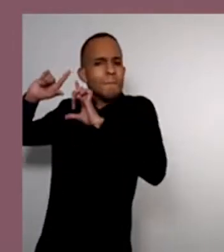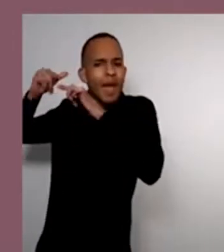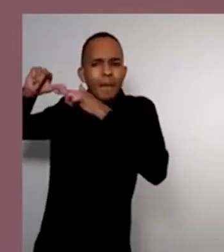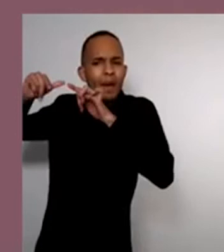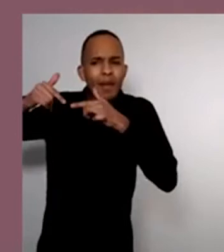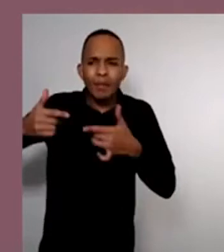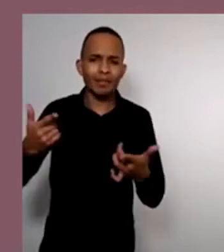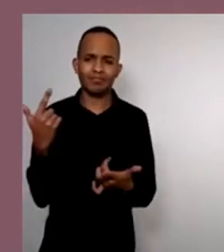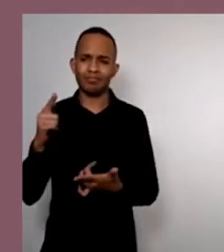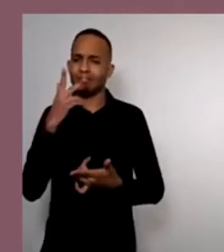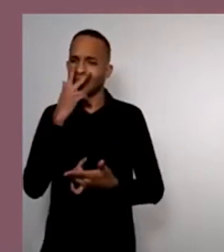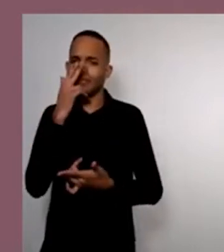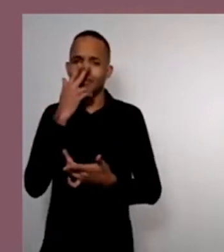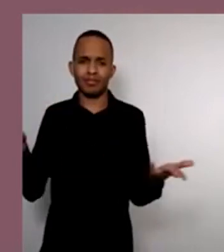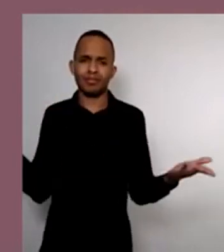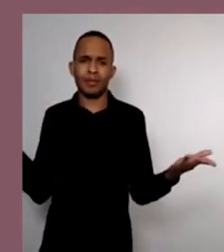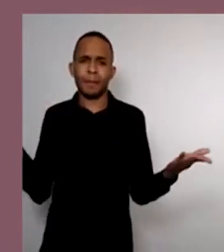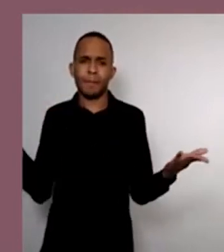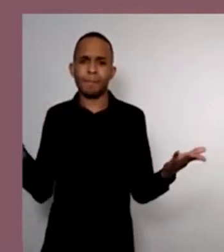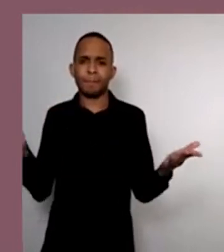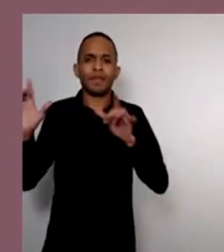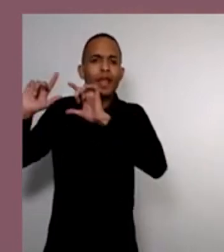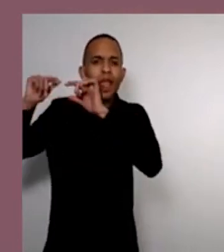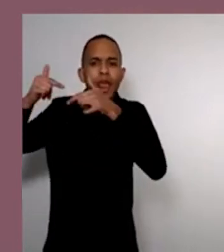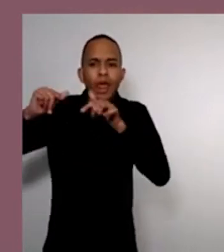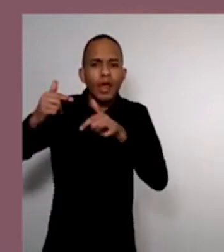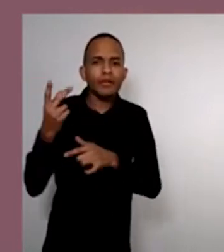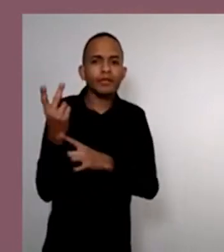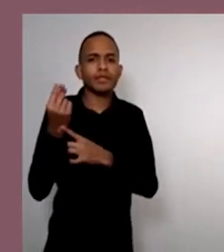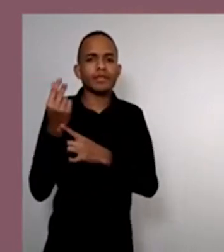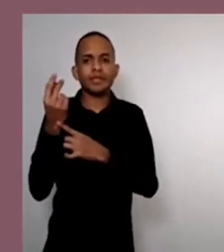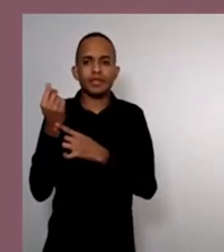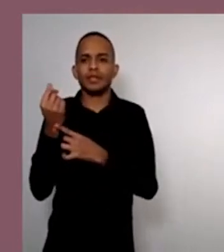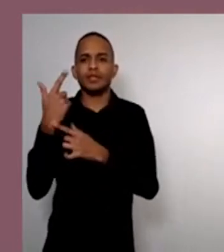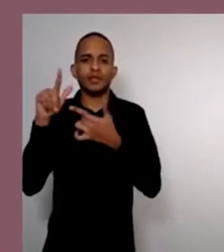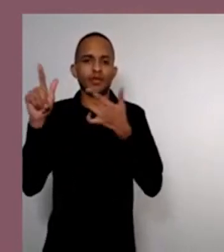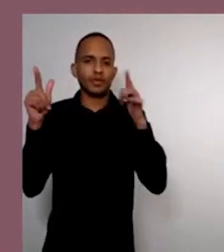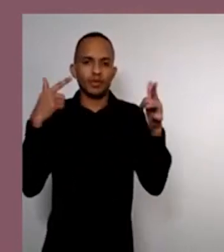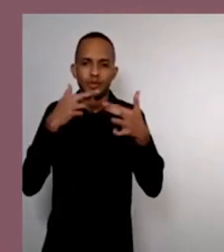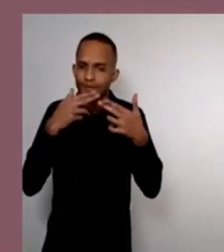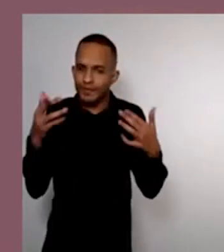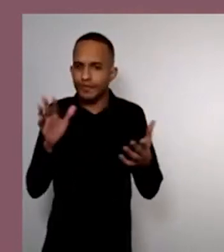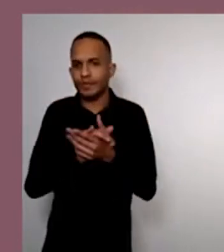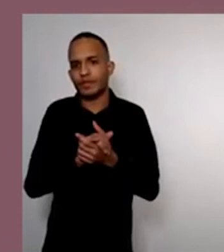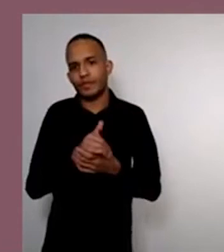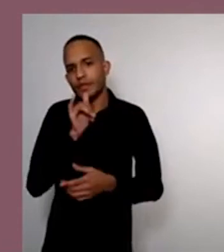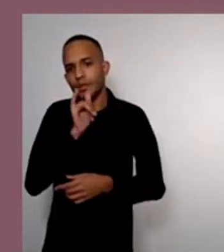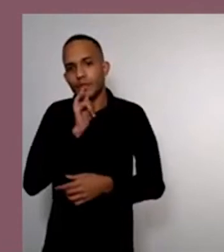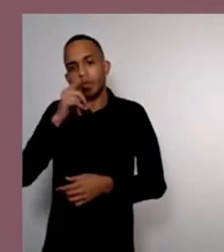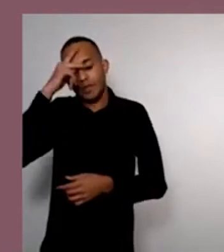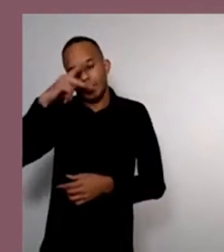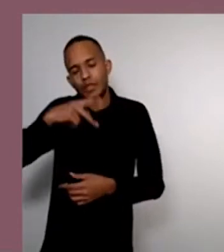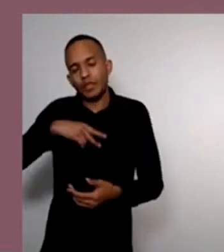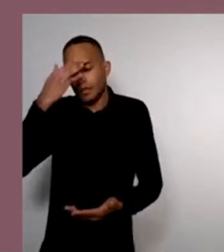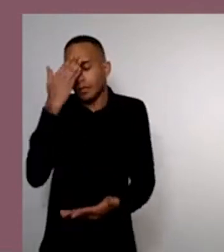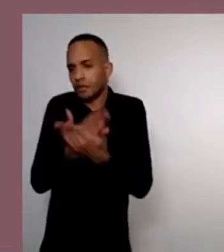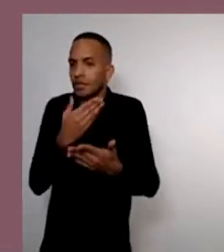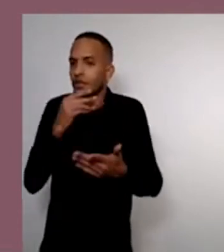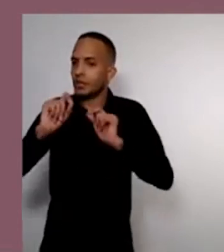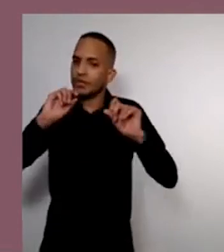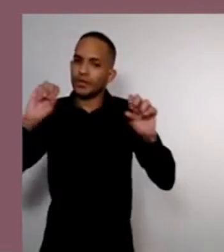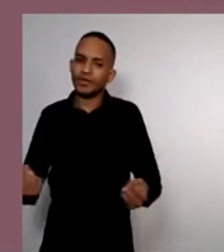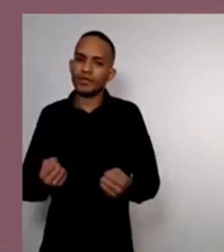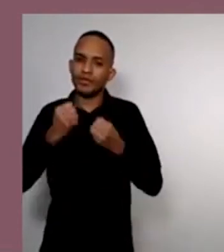né, heranças financeiras. Então, eu realmente acredito no poder